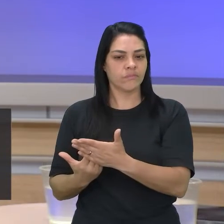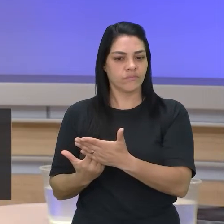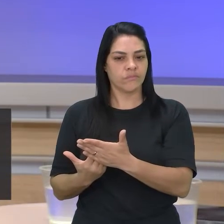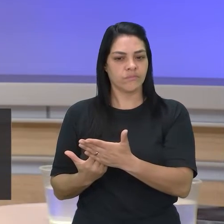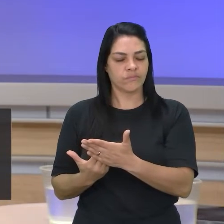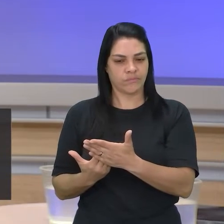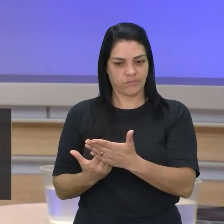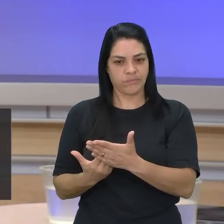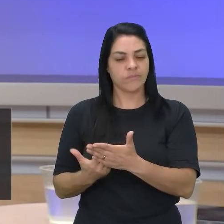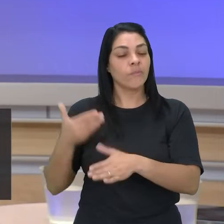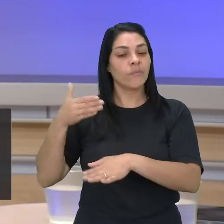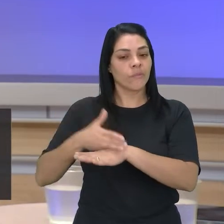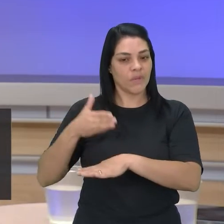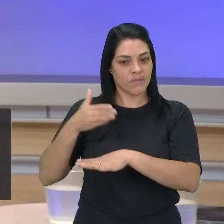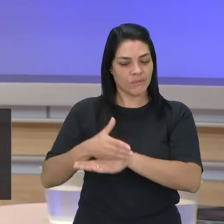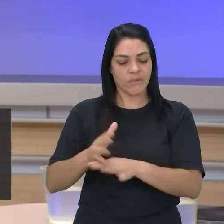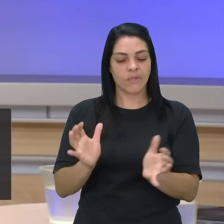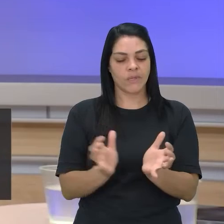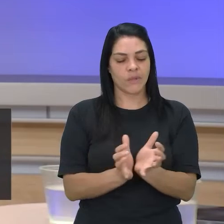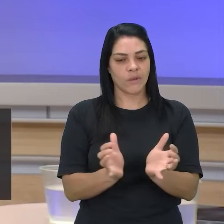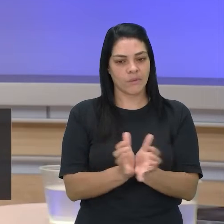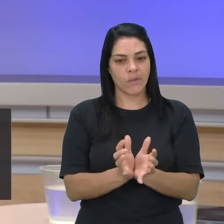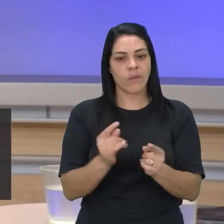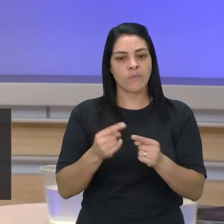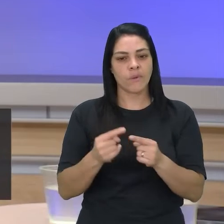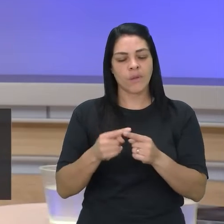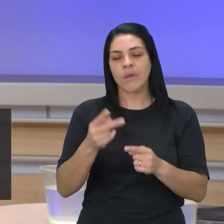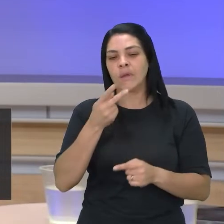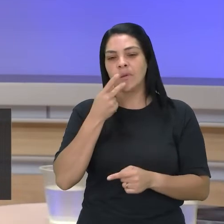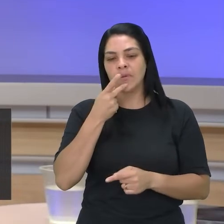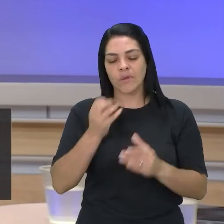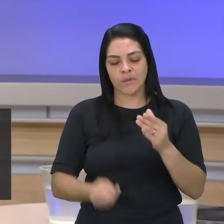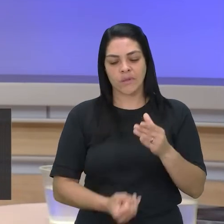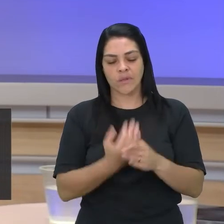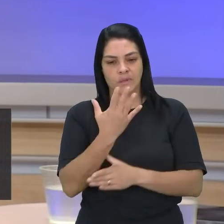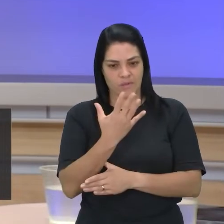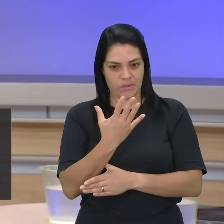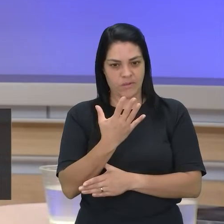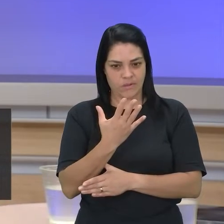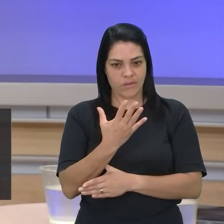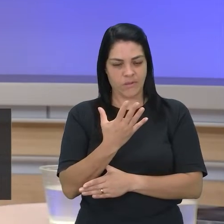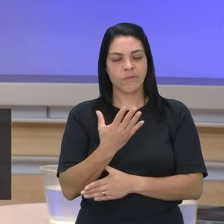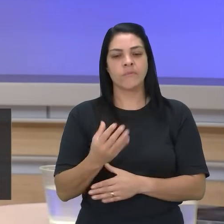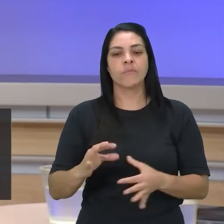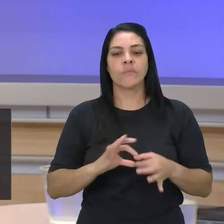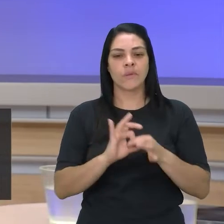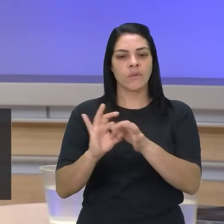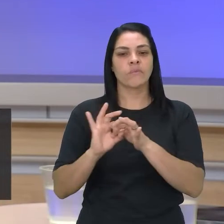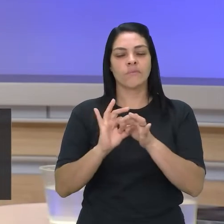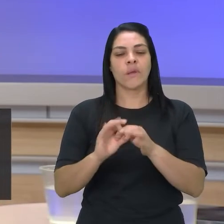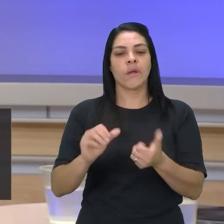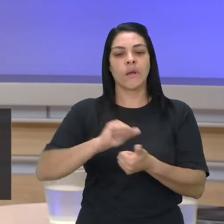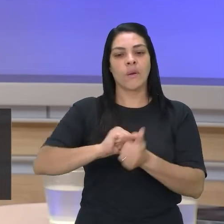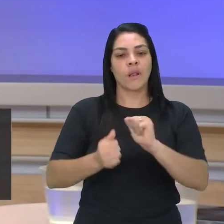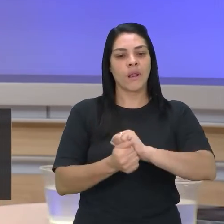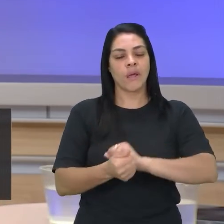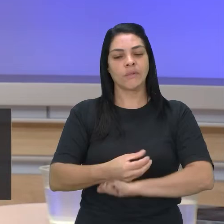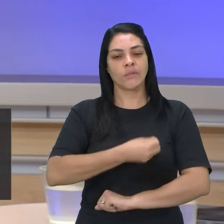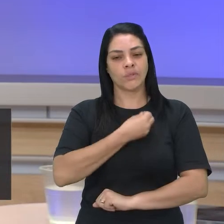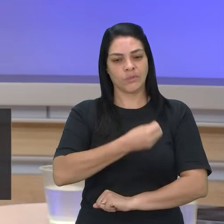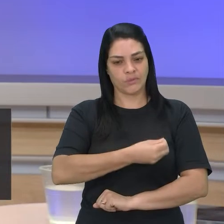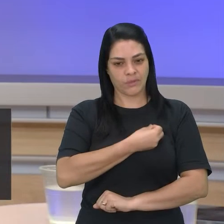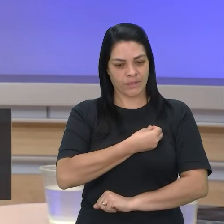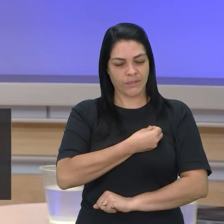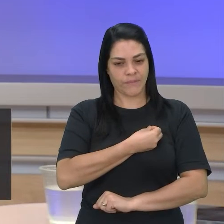passa por participação da comunidade, né, porque fala da criação da Convida, que seria uma comissão de qualidade de vida,